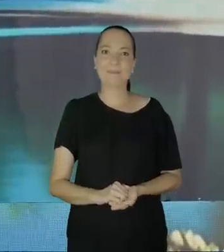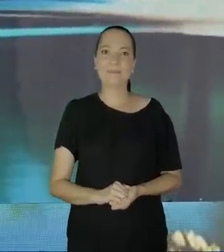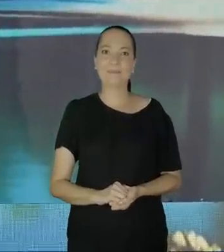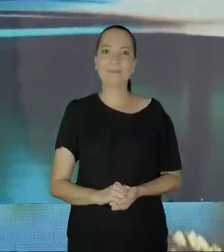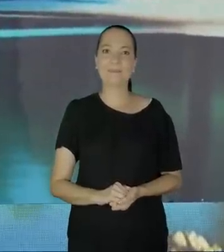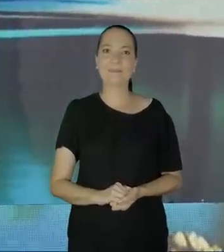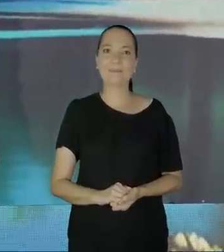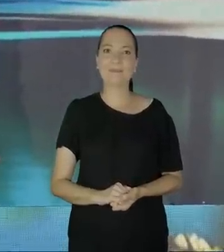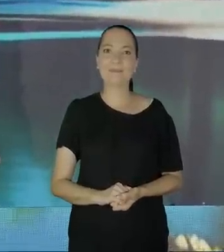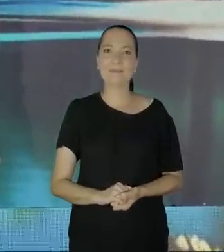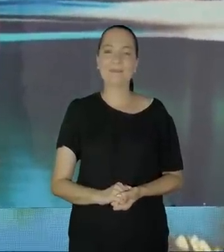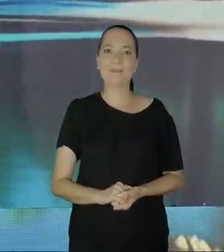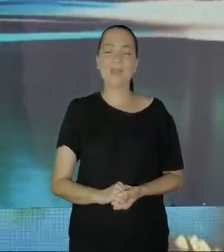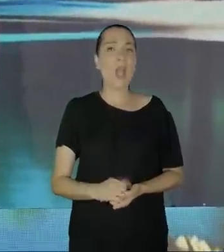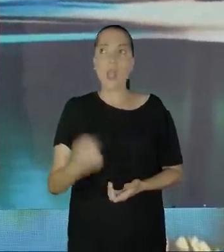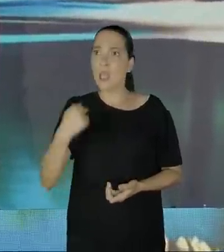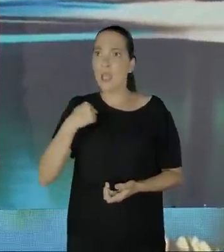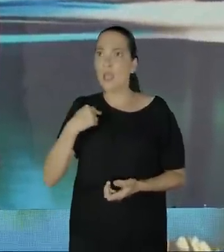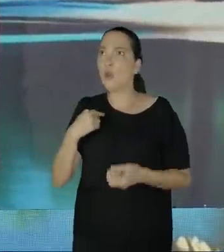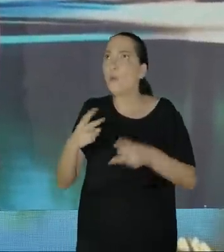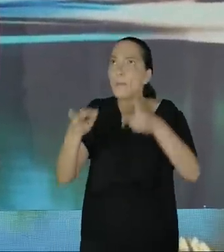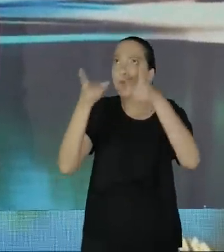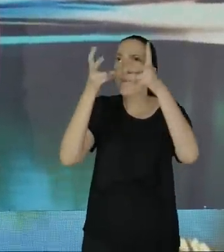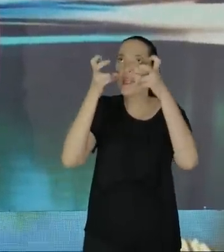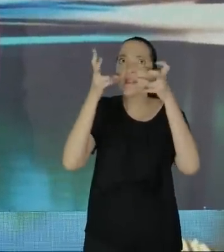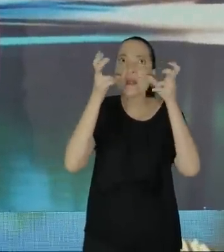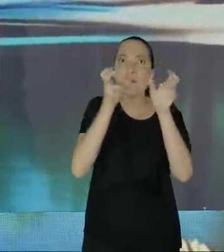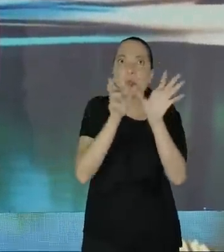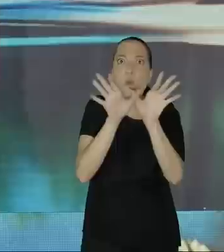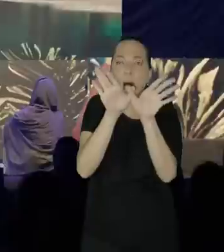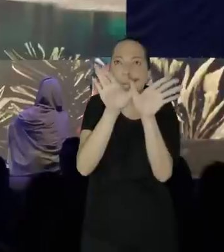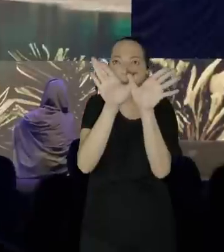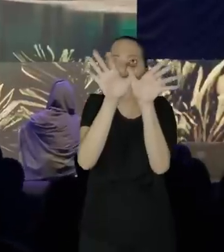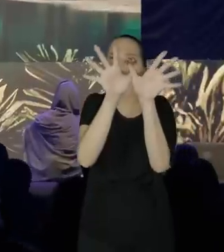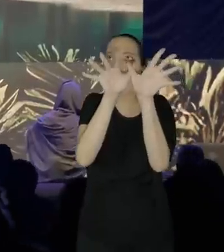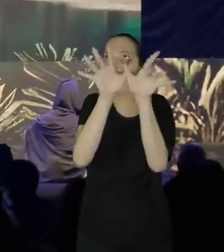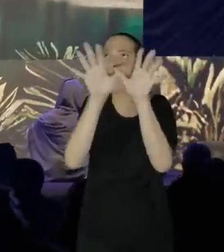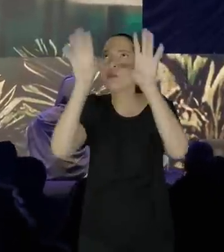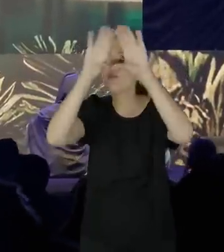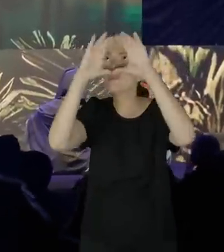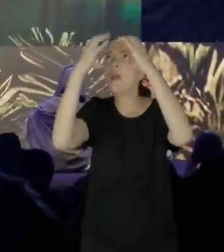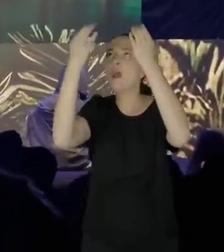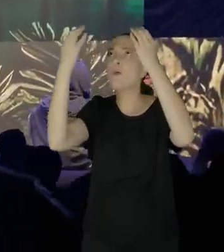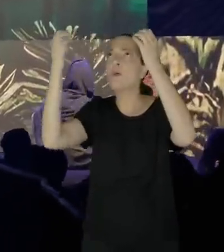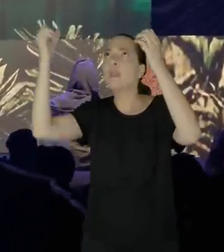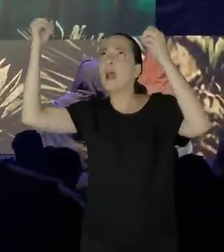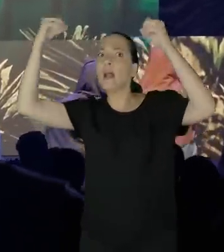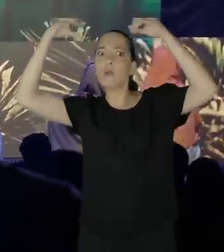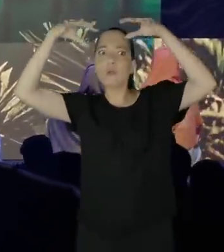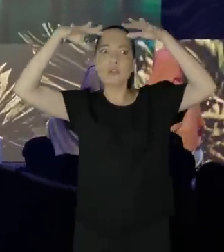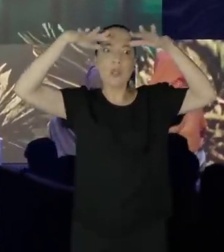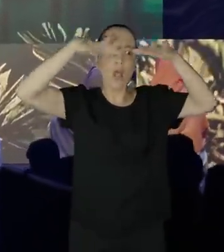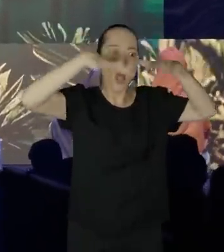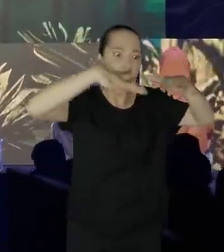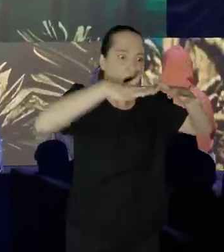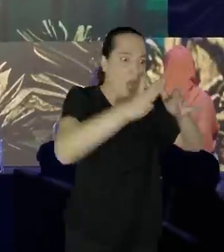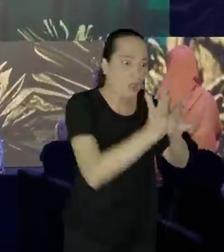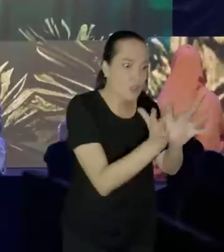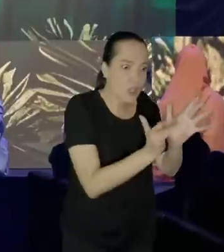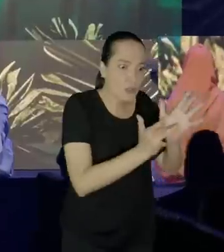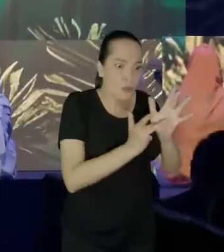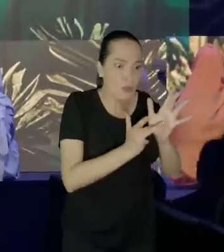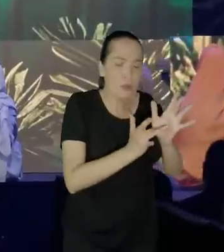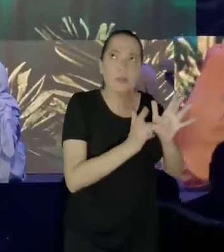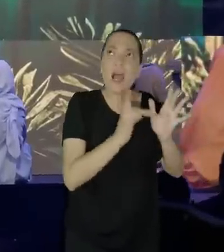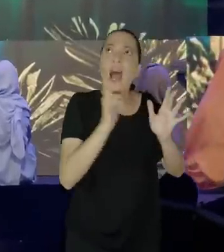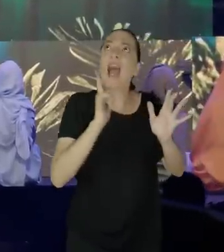Vi sobre ele uma luz em forma de pomba descendo do céu, e uma voz celestial que dizia: este